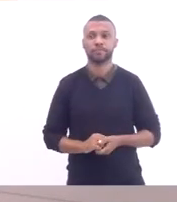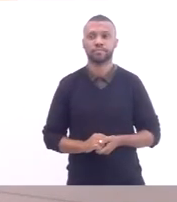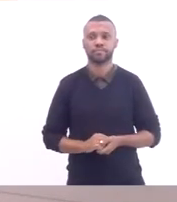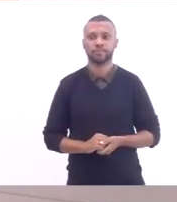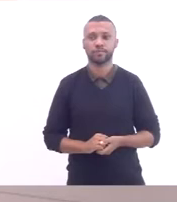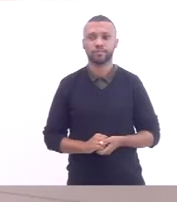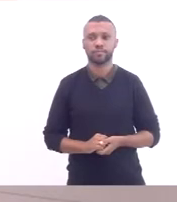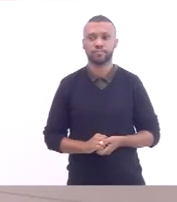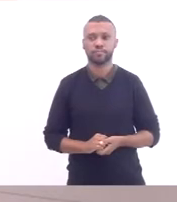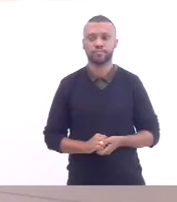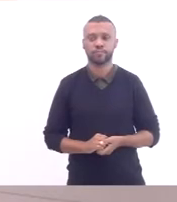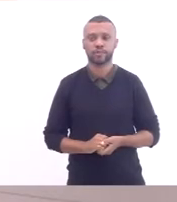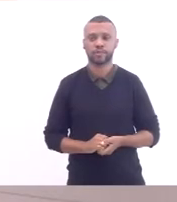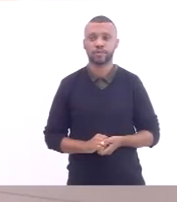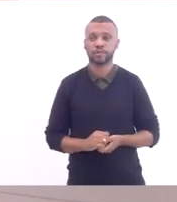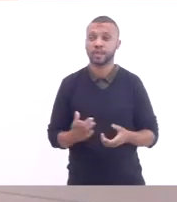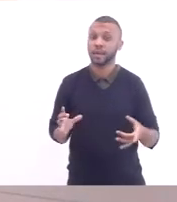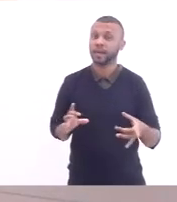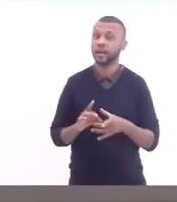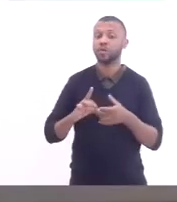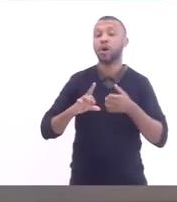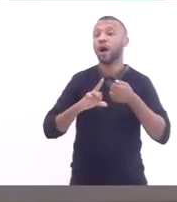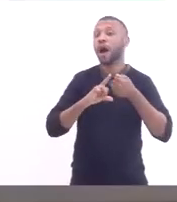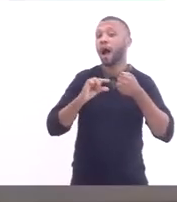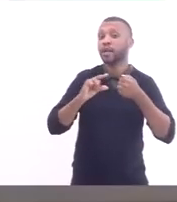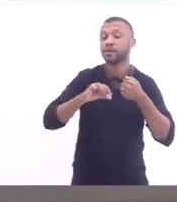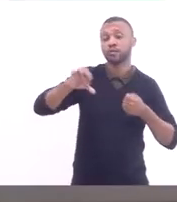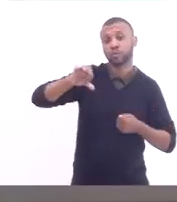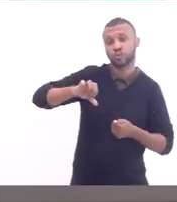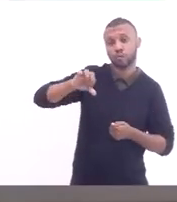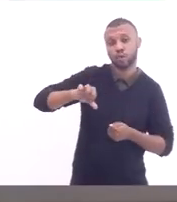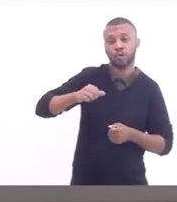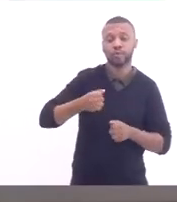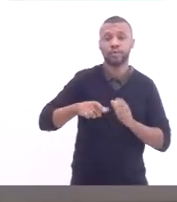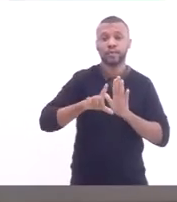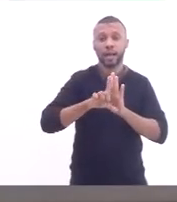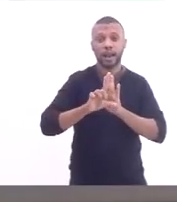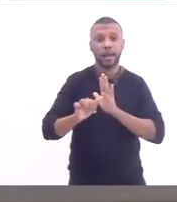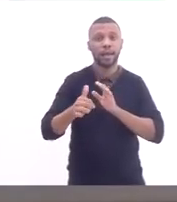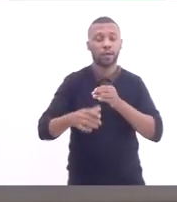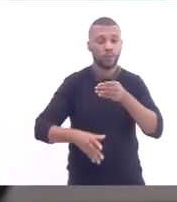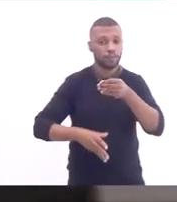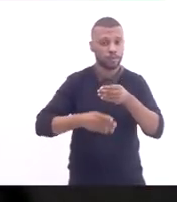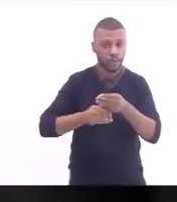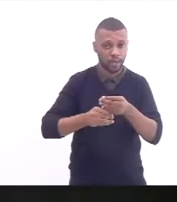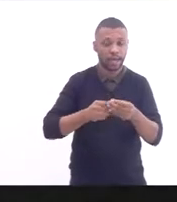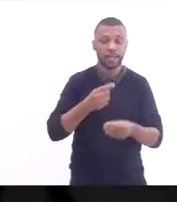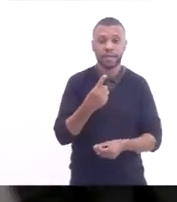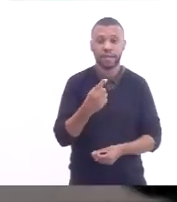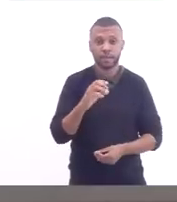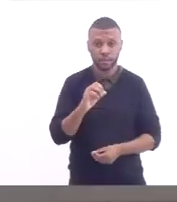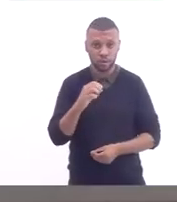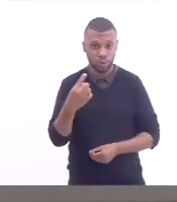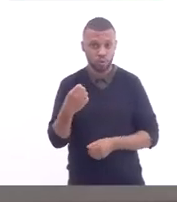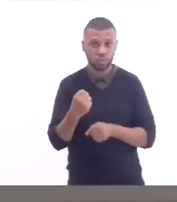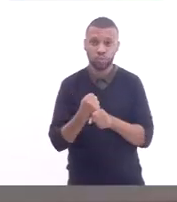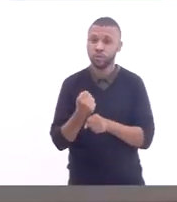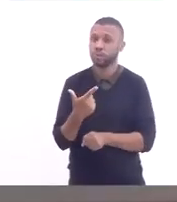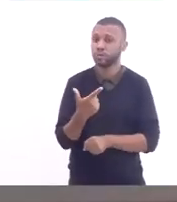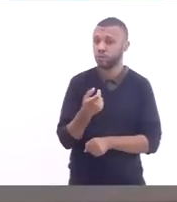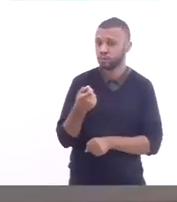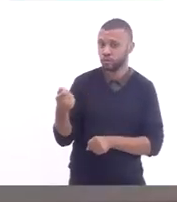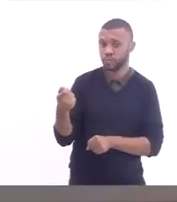do artigo 9º da Lei Complementar 101 de 2000, em conjunto